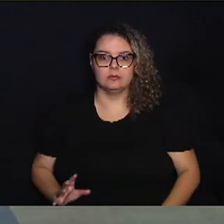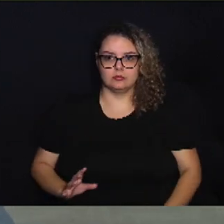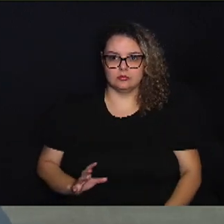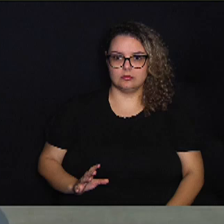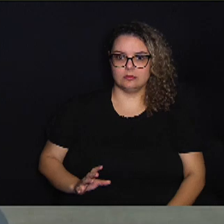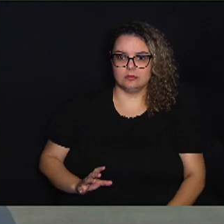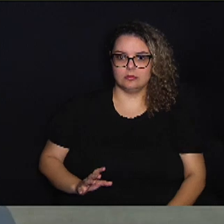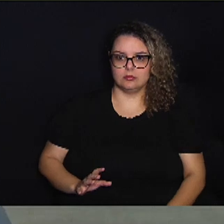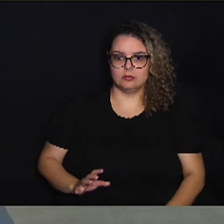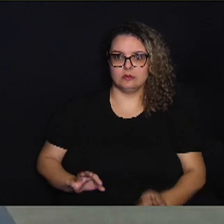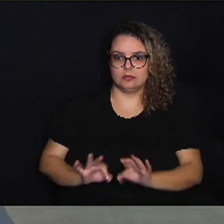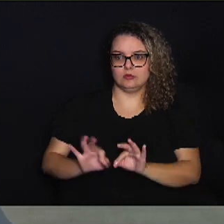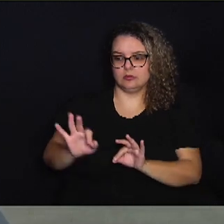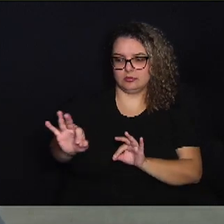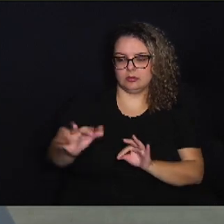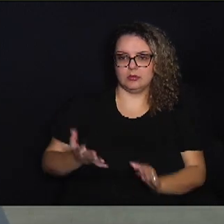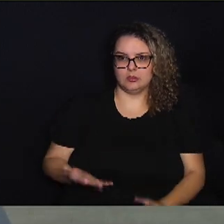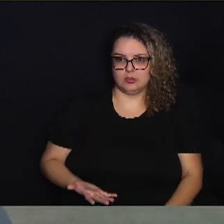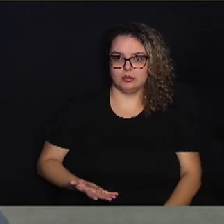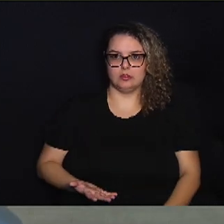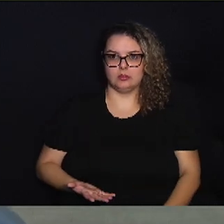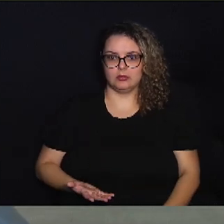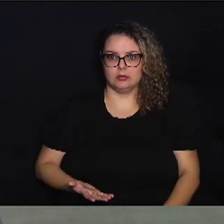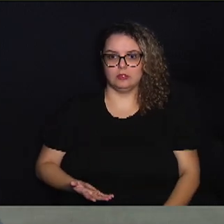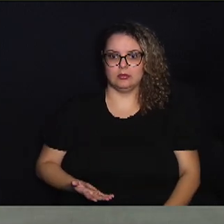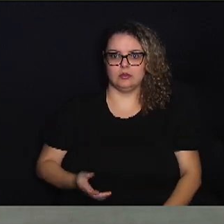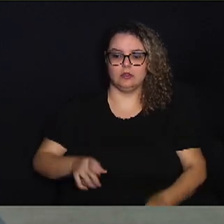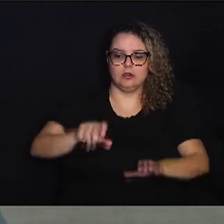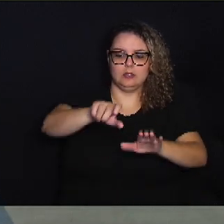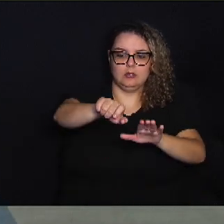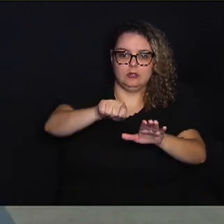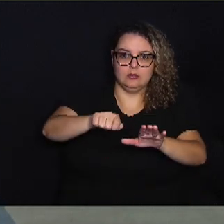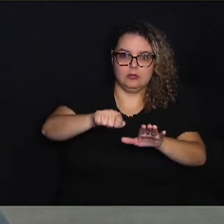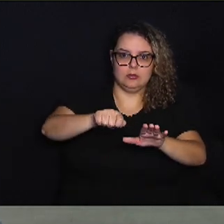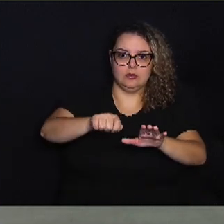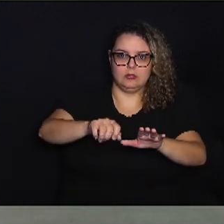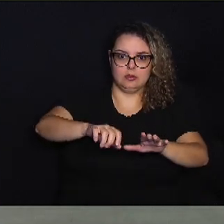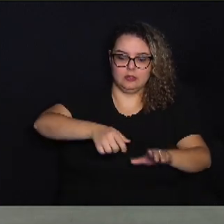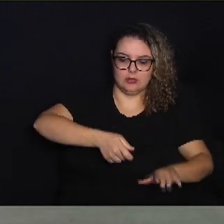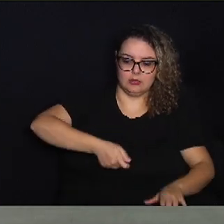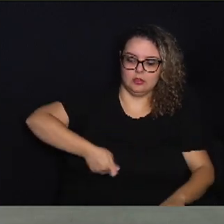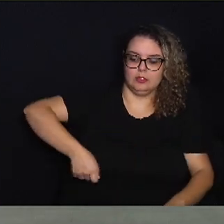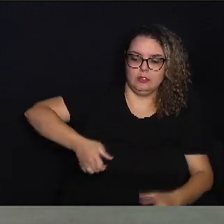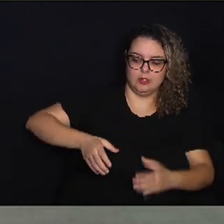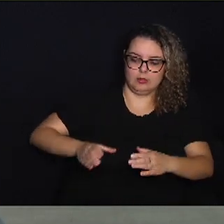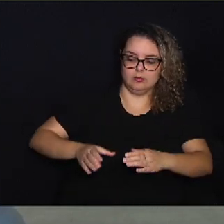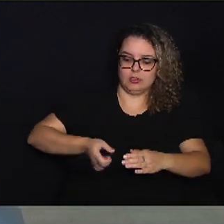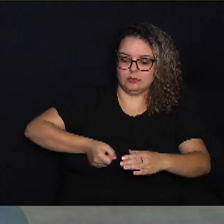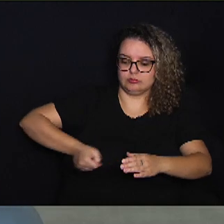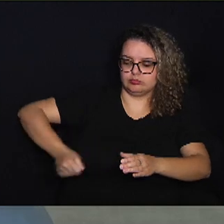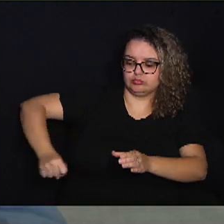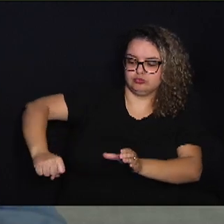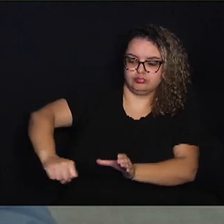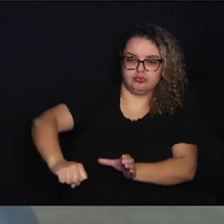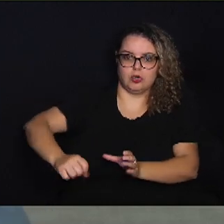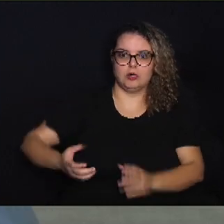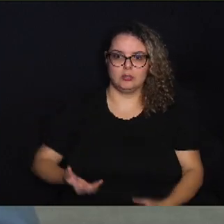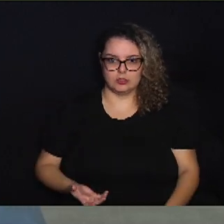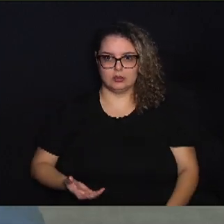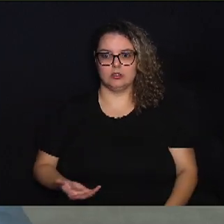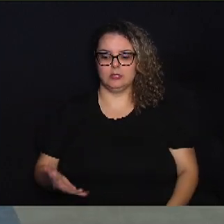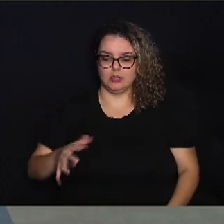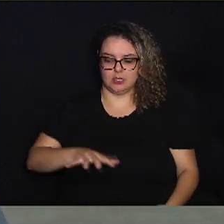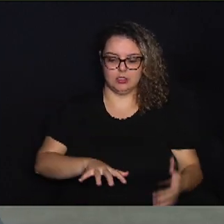tomada de trás do fogão, viro o cabo da panela e tampo, né?